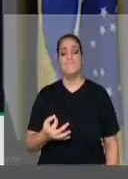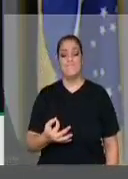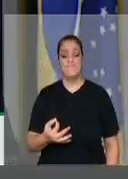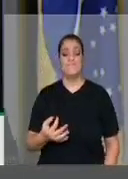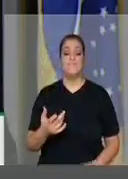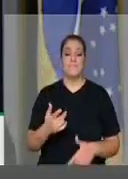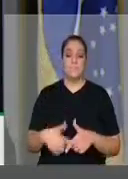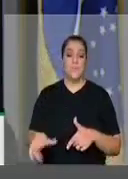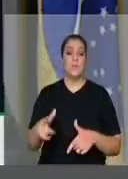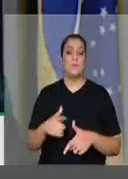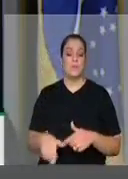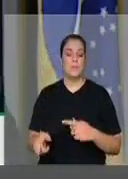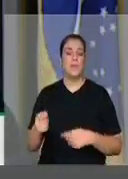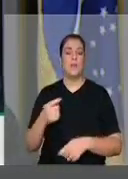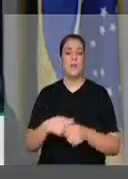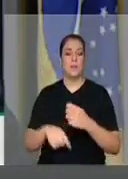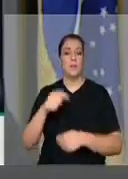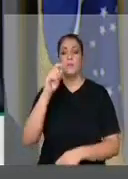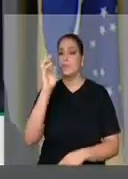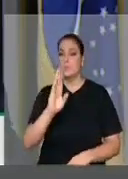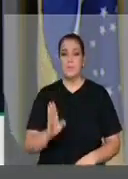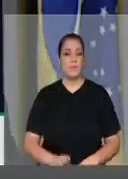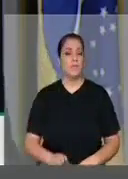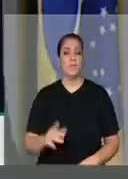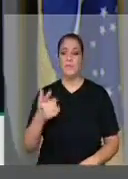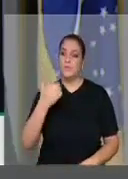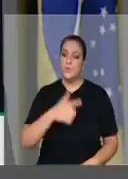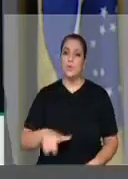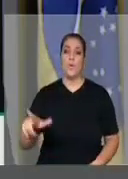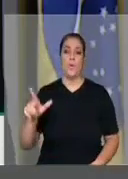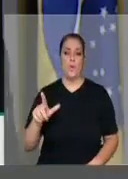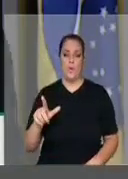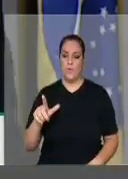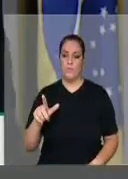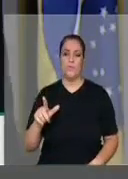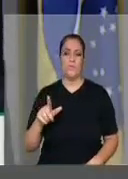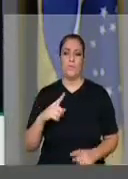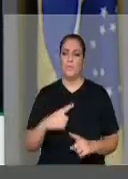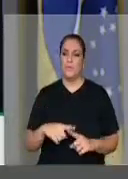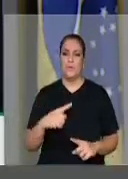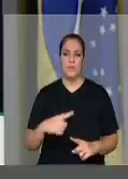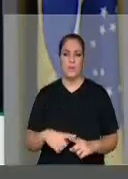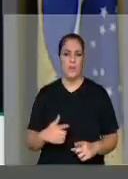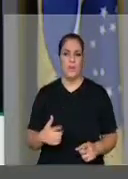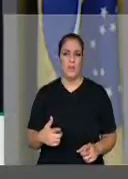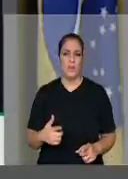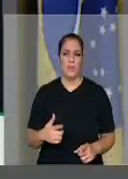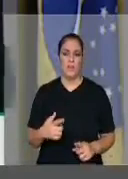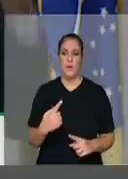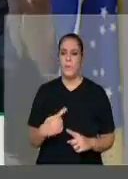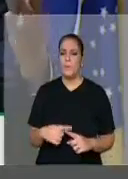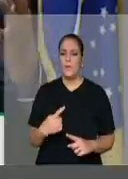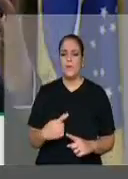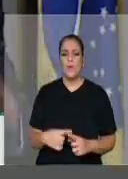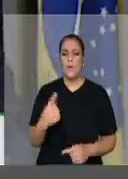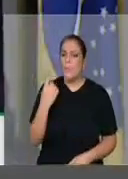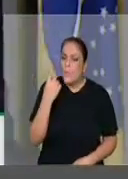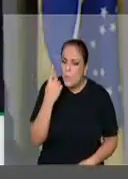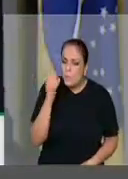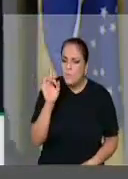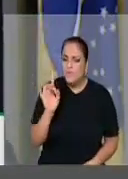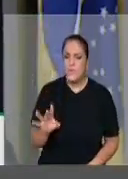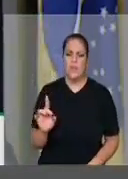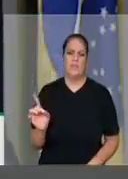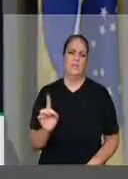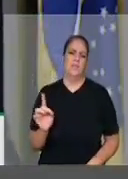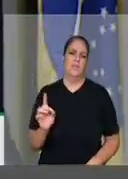crise econômica que se abateu sobre o Brasil, mais uma vez, não foi uma, foram muitas ao